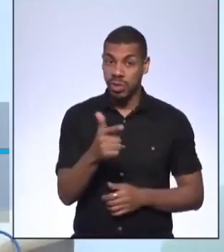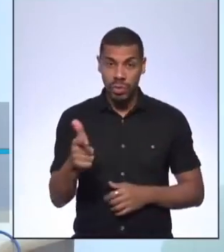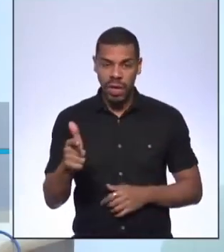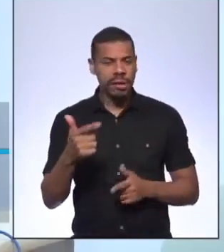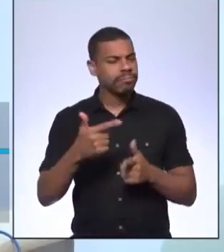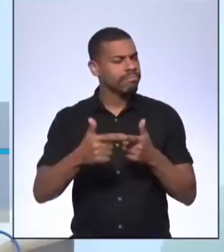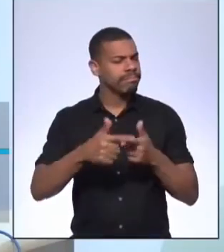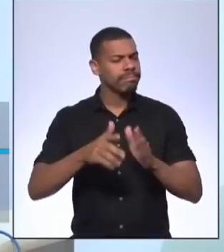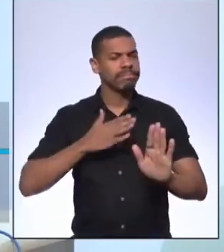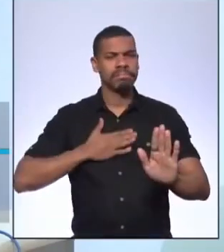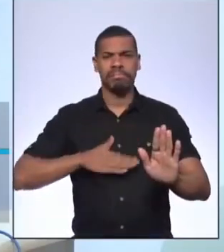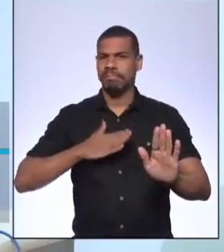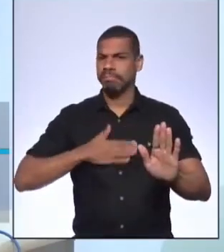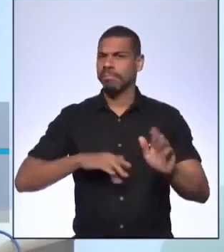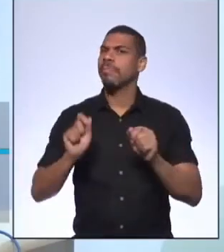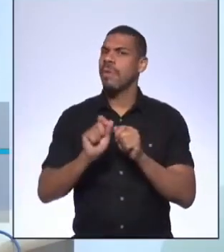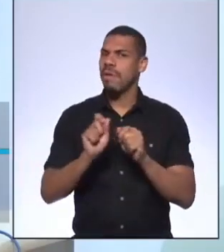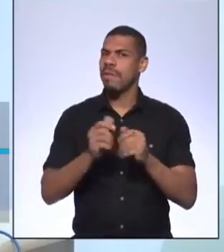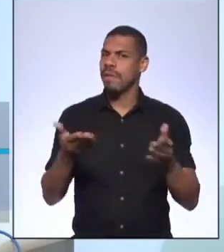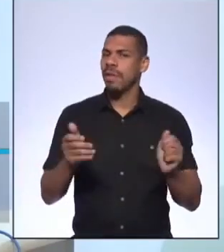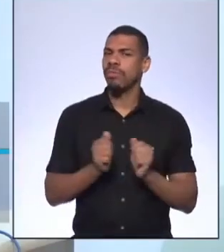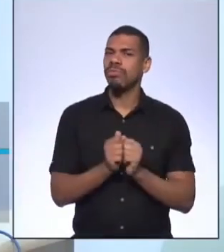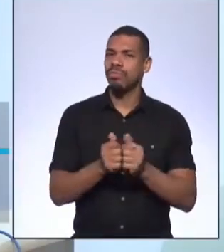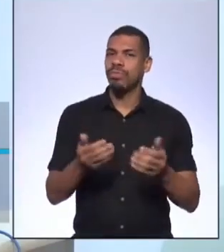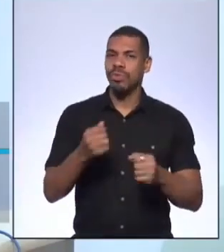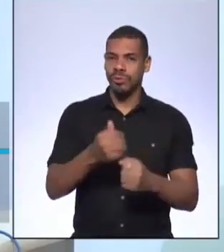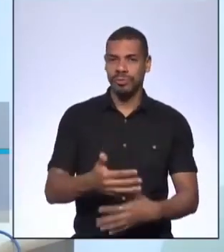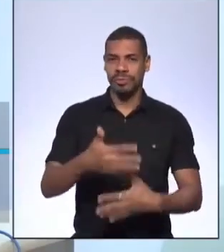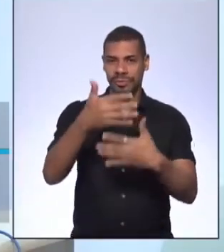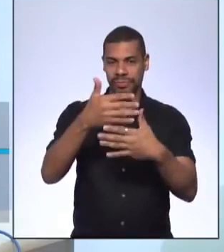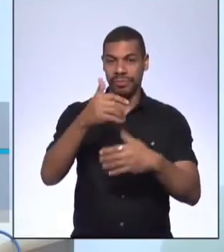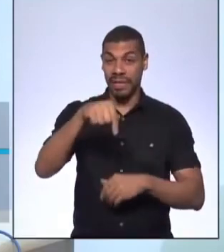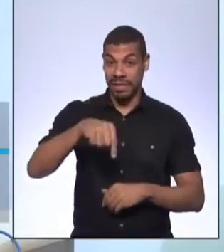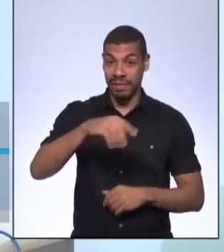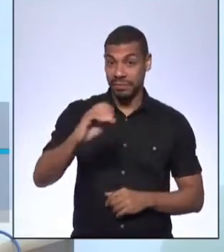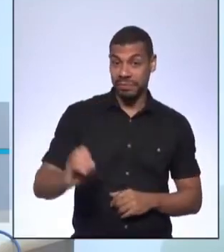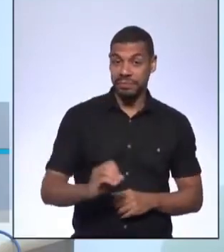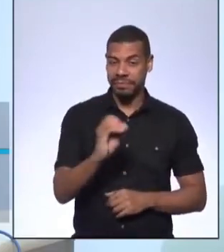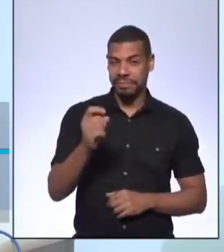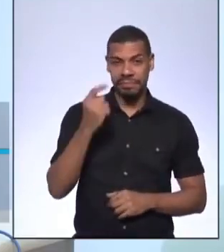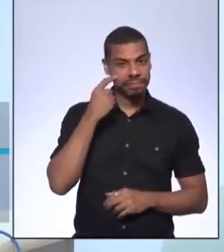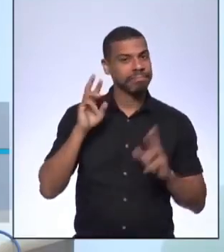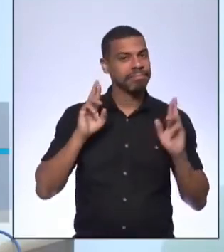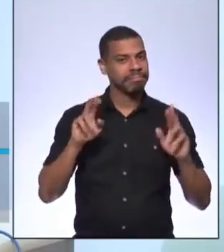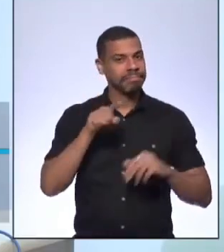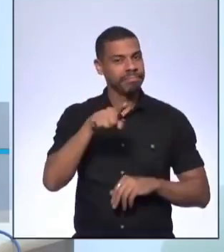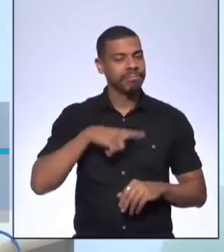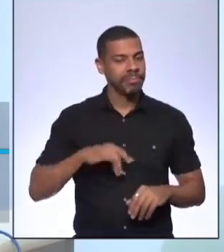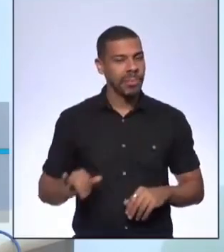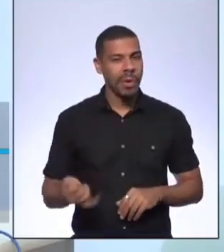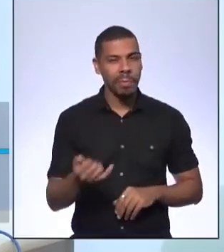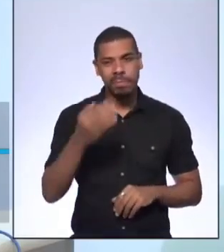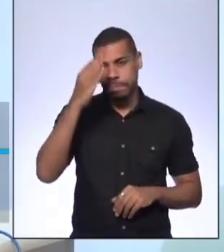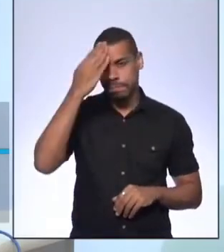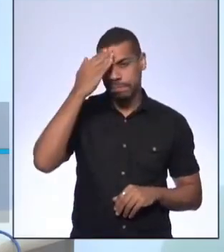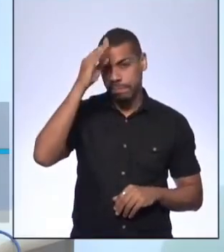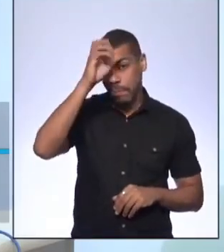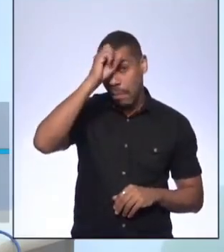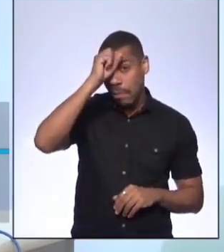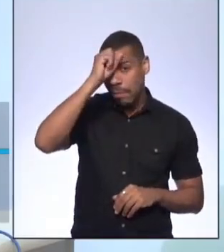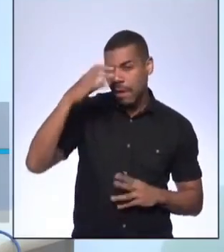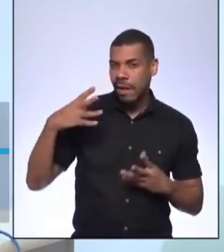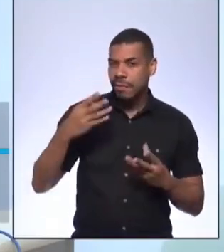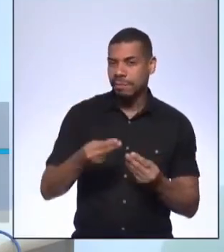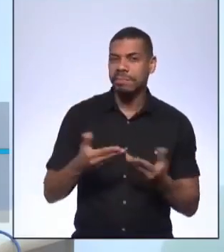não tem problema nenhum, vai fazer aqui pela nossa aula do Centro de Mídias. E eu espero que vocês aproveitem bastante